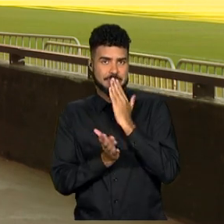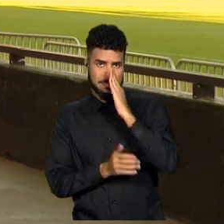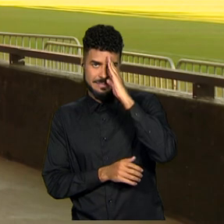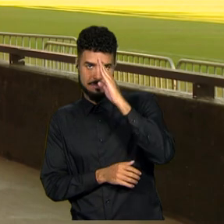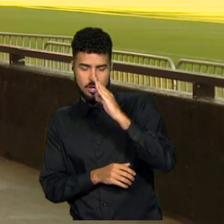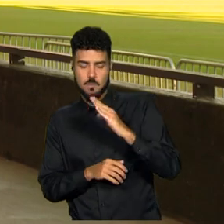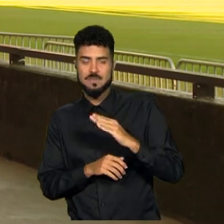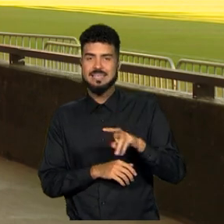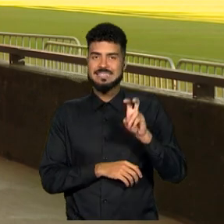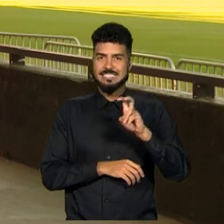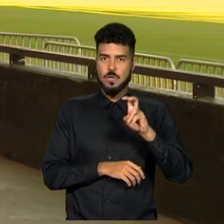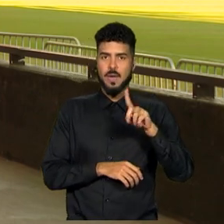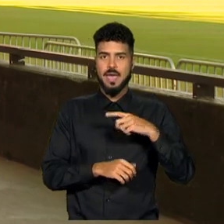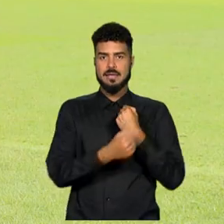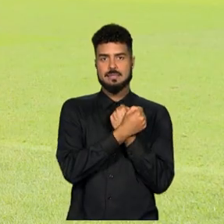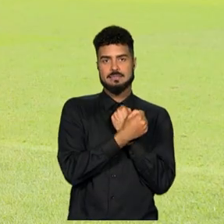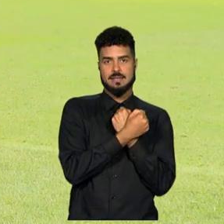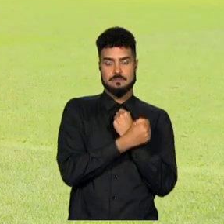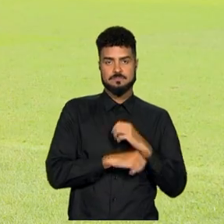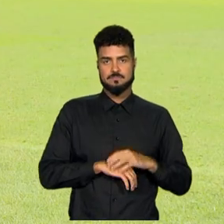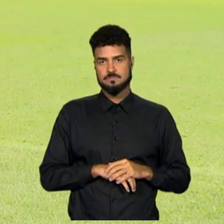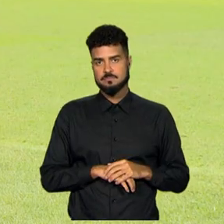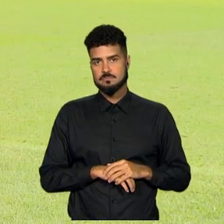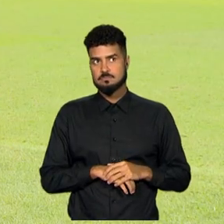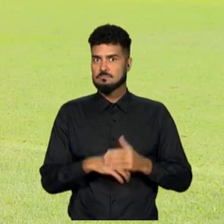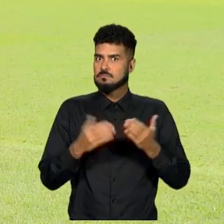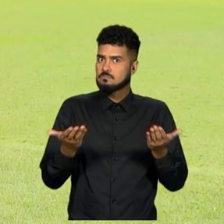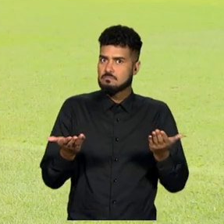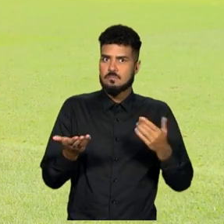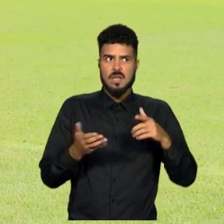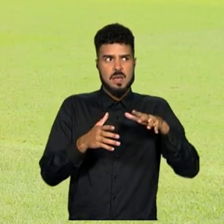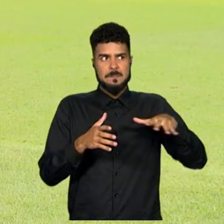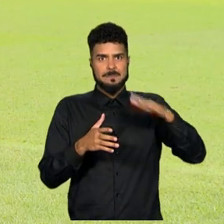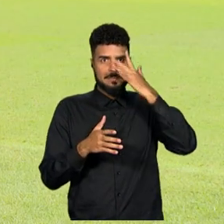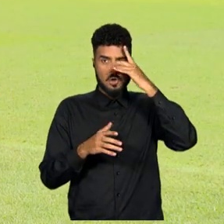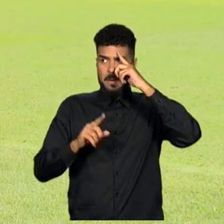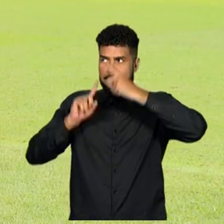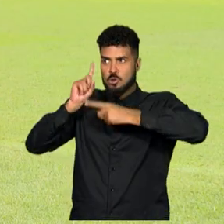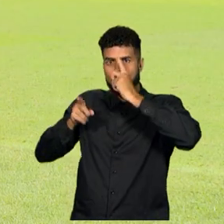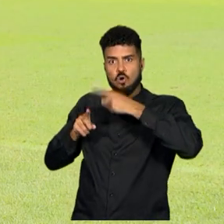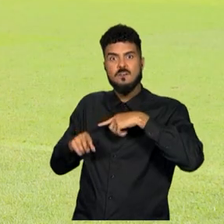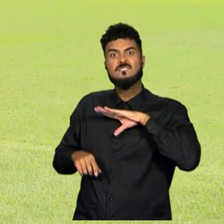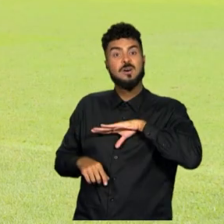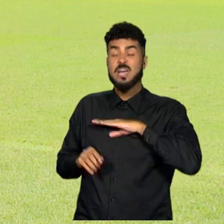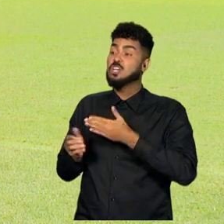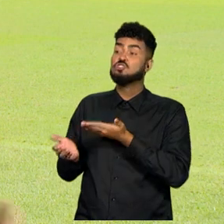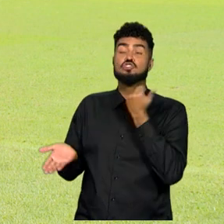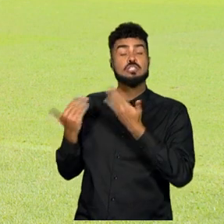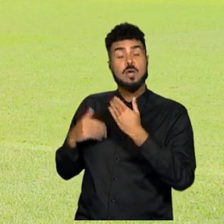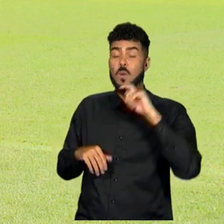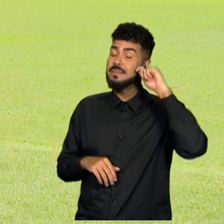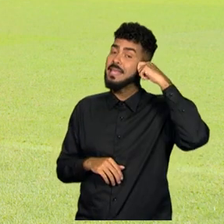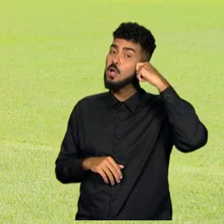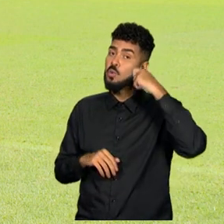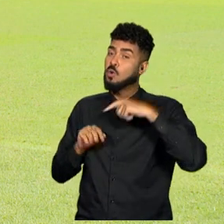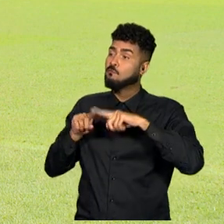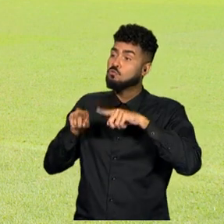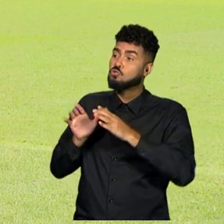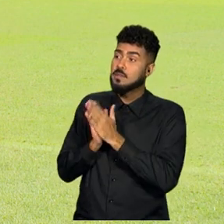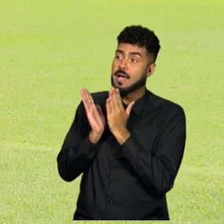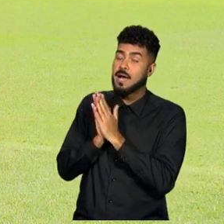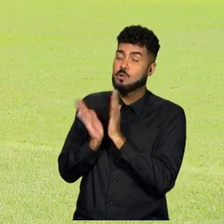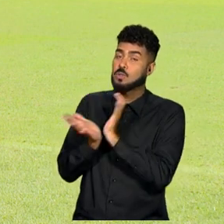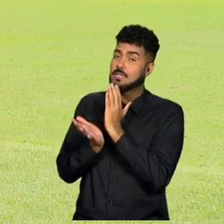principal, 5 do segundo quadro. Então foi imposto ao Vasco, ou tirava os negros funcionários do